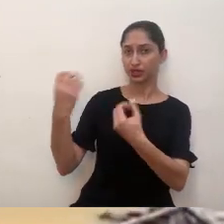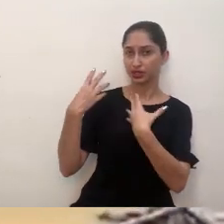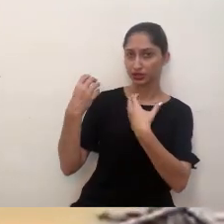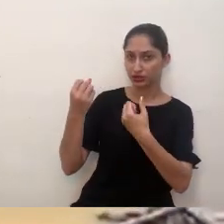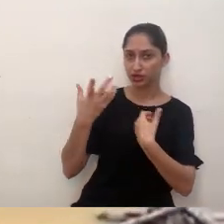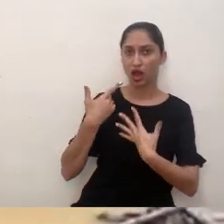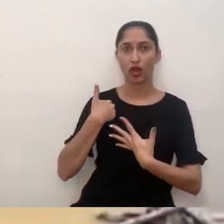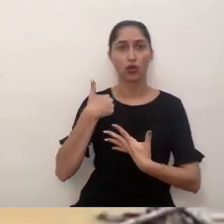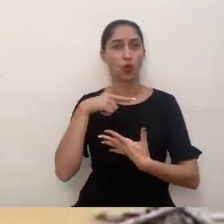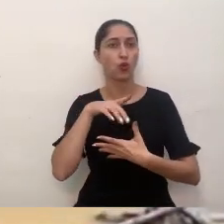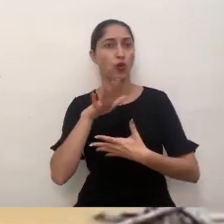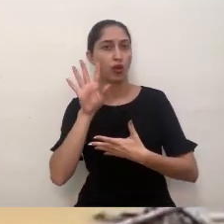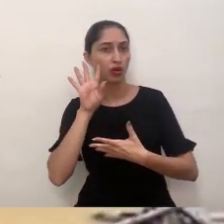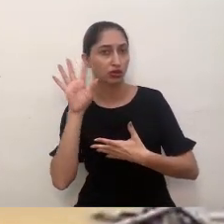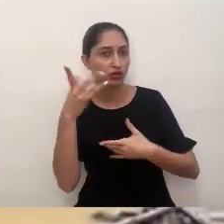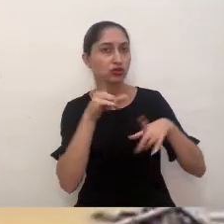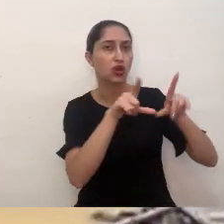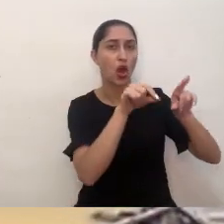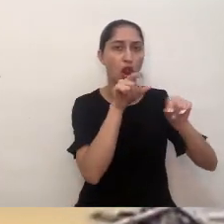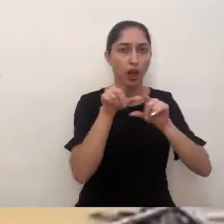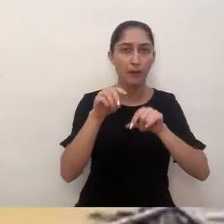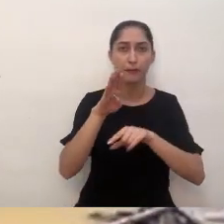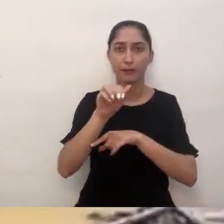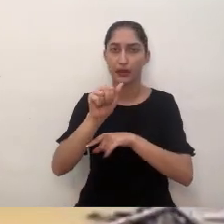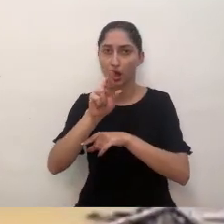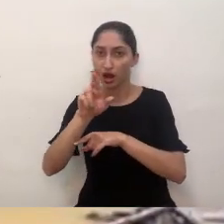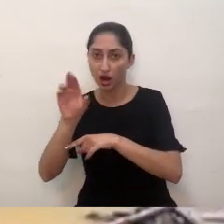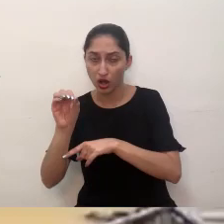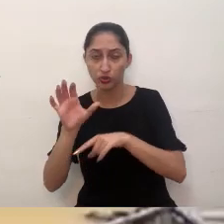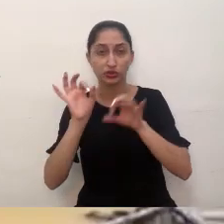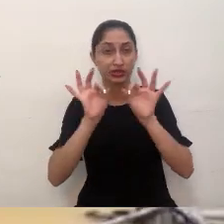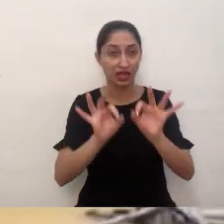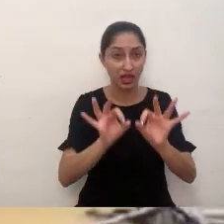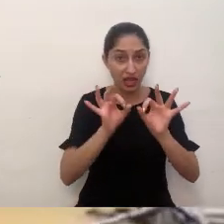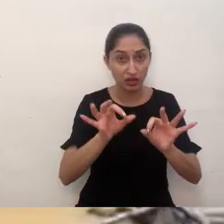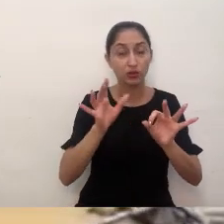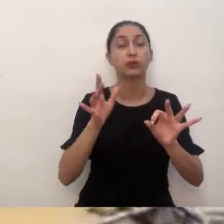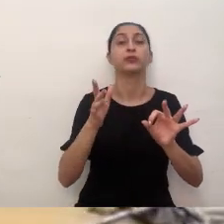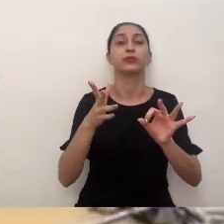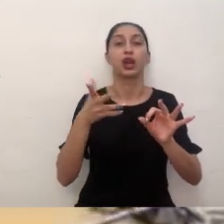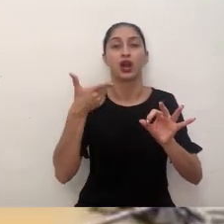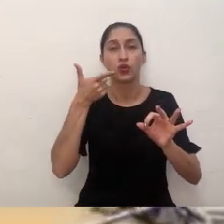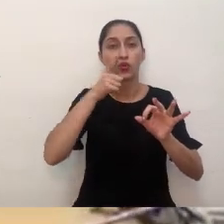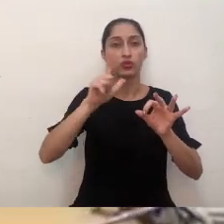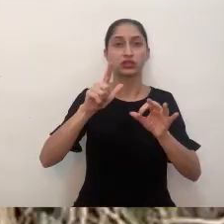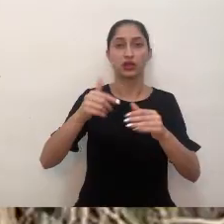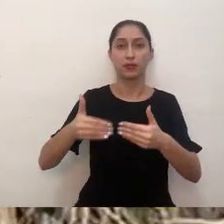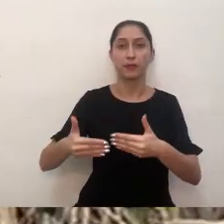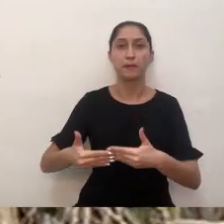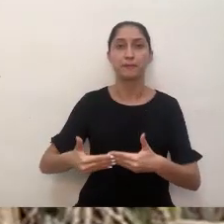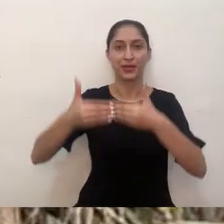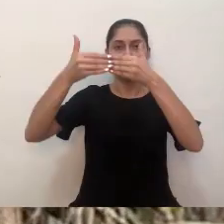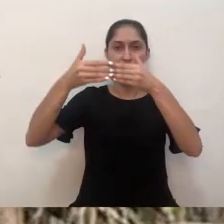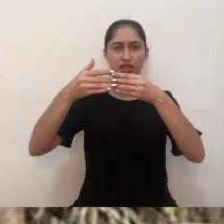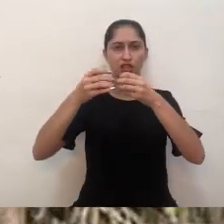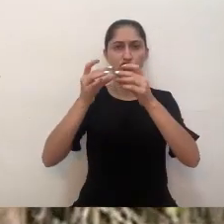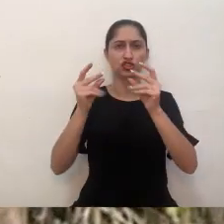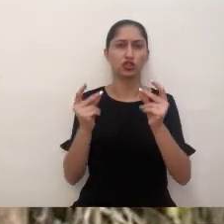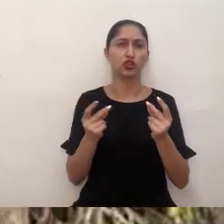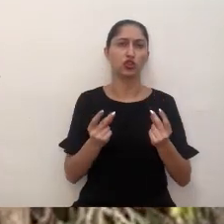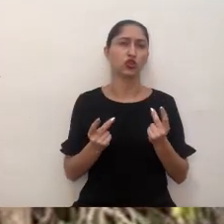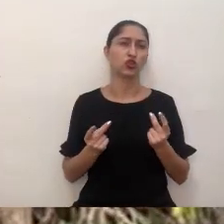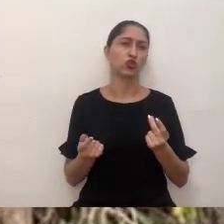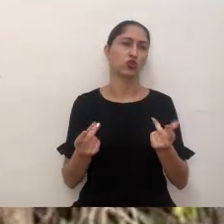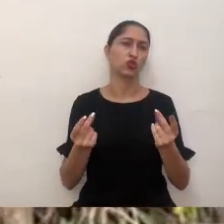melhor bar, que não tem areia. O bar tem que ter liga para durar bastante tempo na parede. Hoje em dia a gente segue